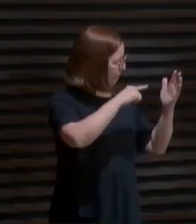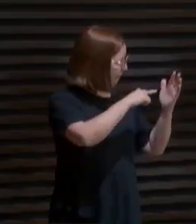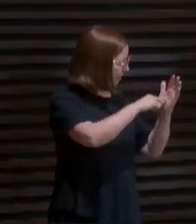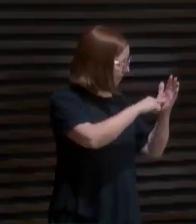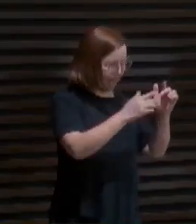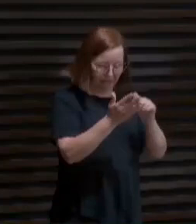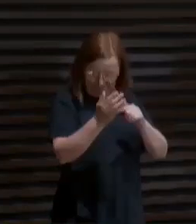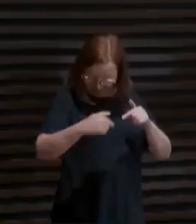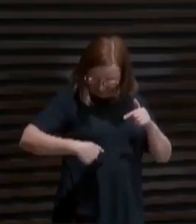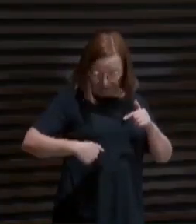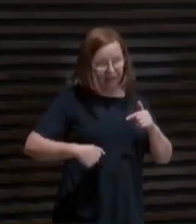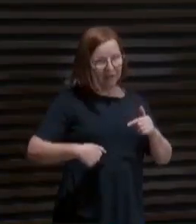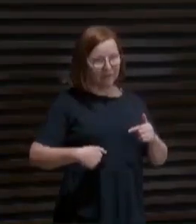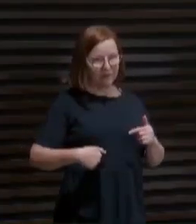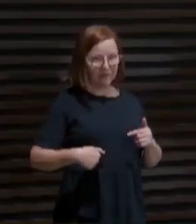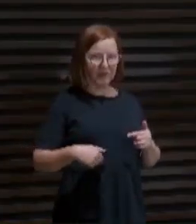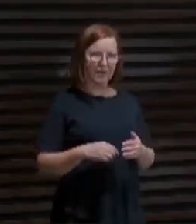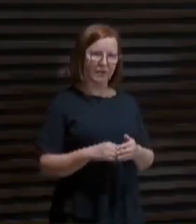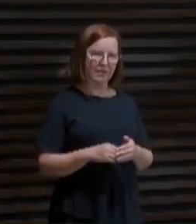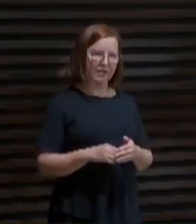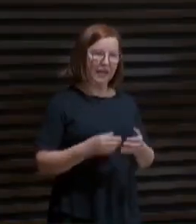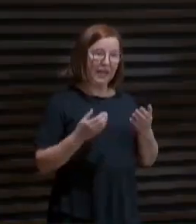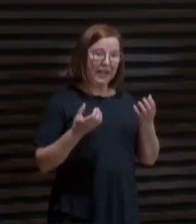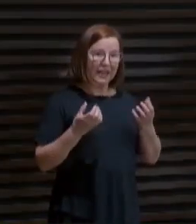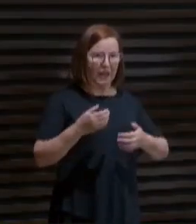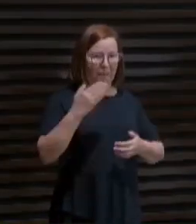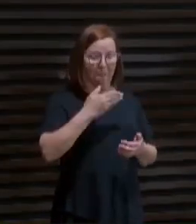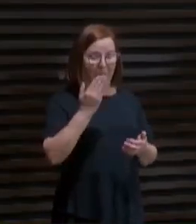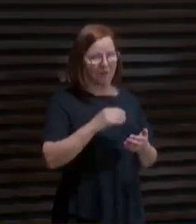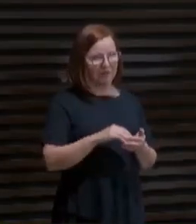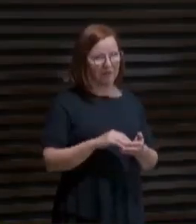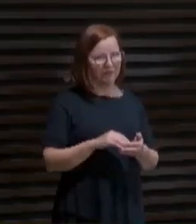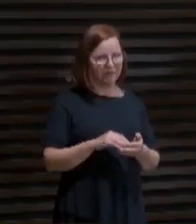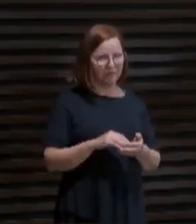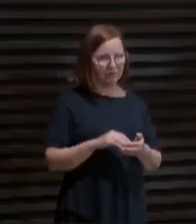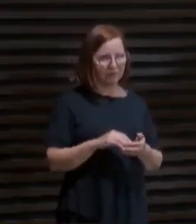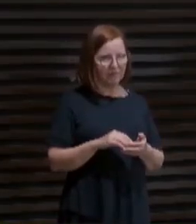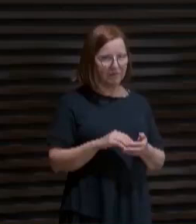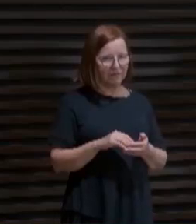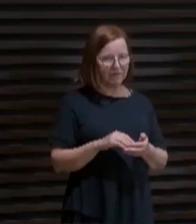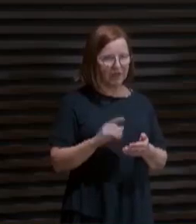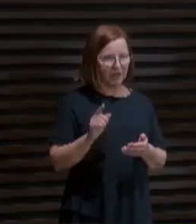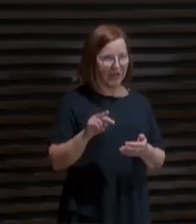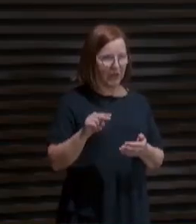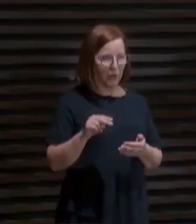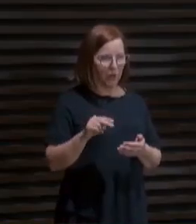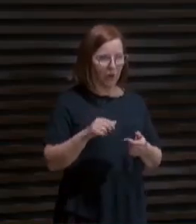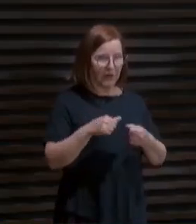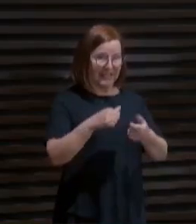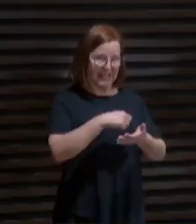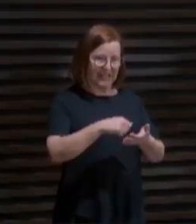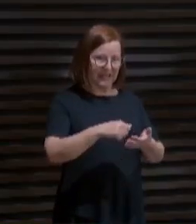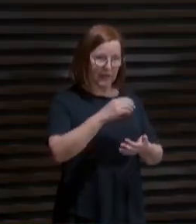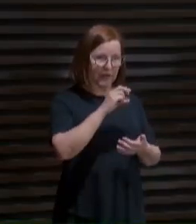tocar, constatar. Ele não era daqueles que, descrito por Hebreus capítulo 11, verso 1,